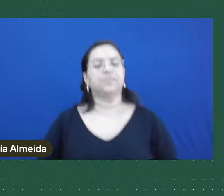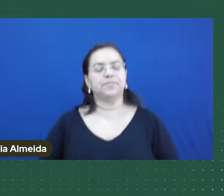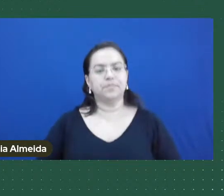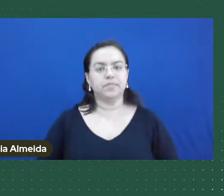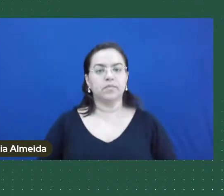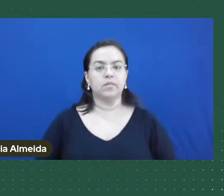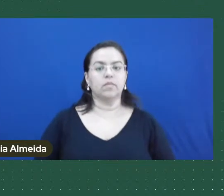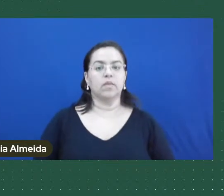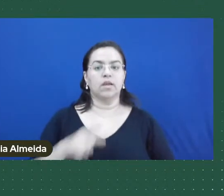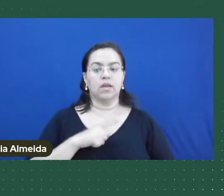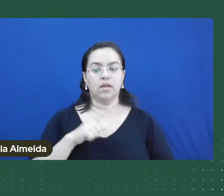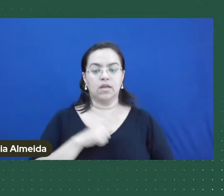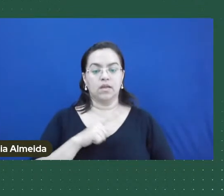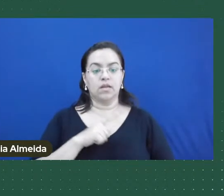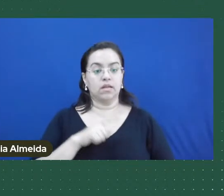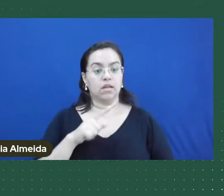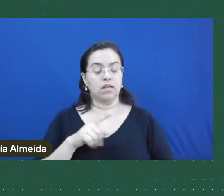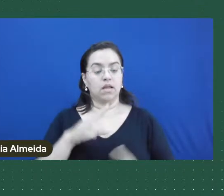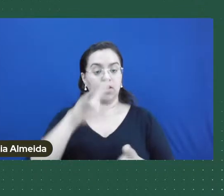físico quanto digital.